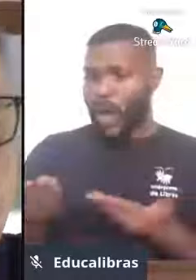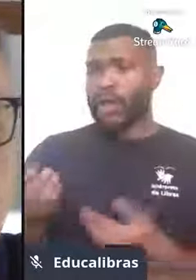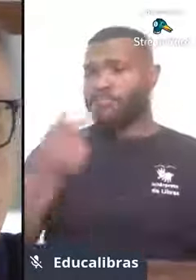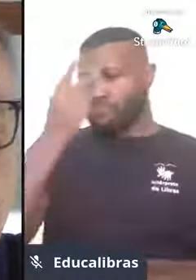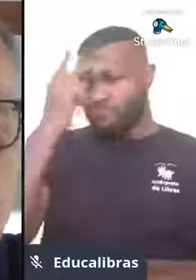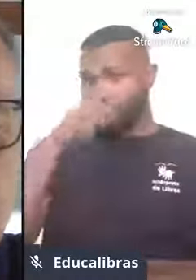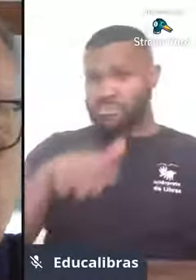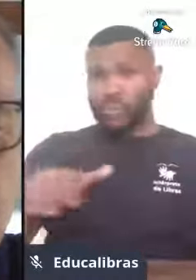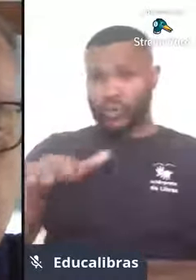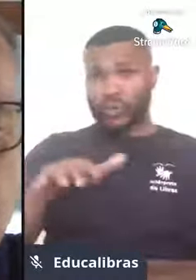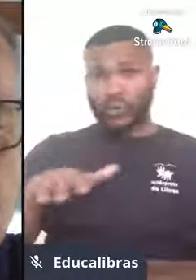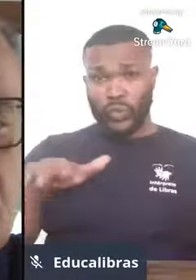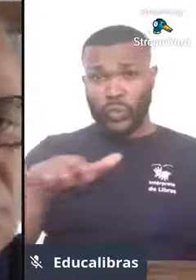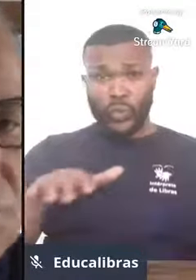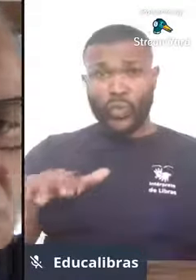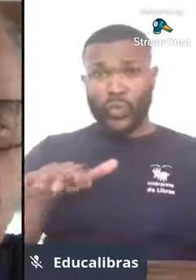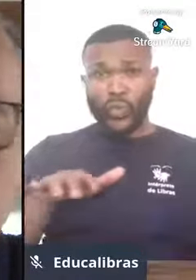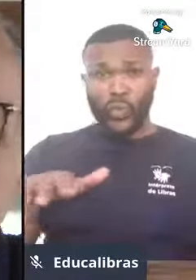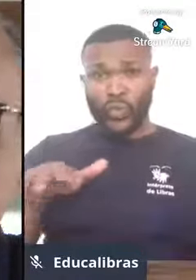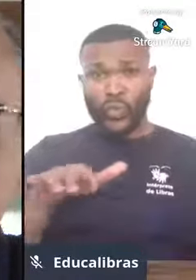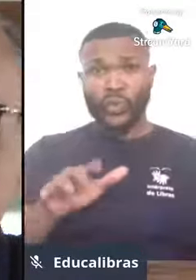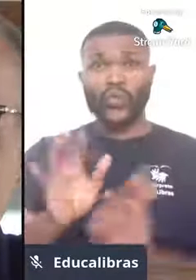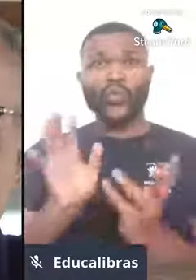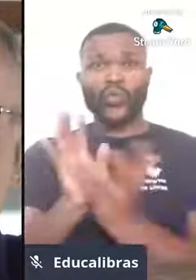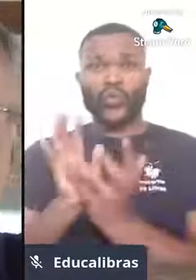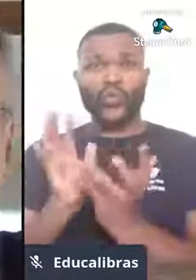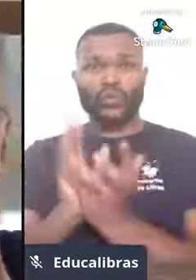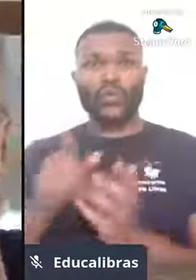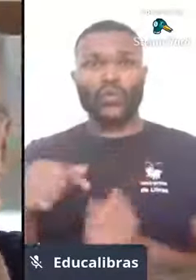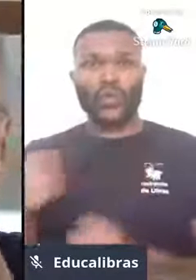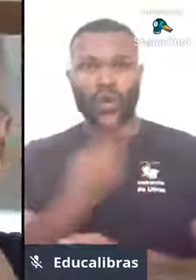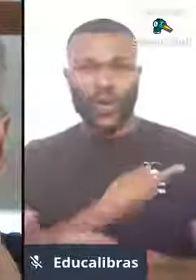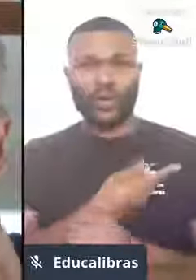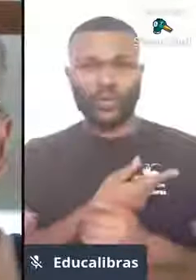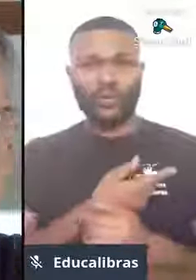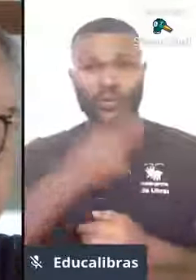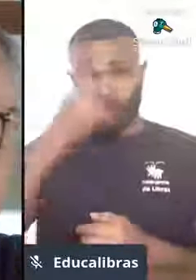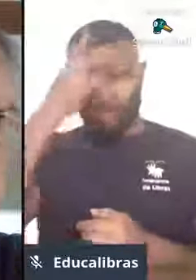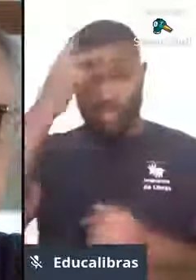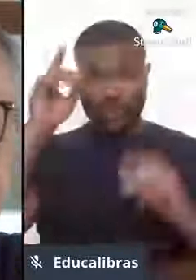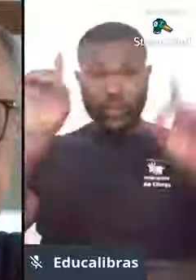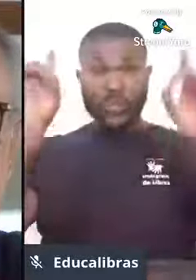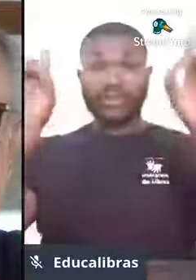nosso métier, aí, nosso métier de pessoa com deficiência,